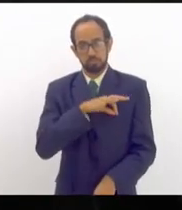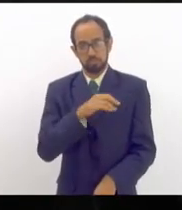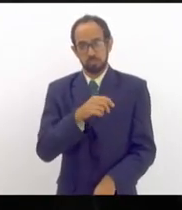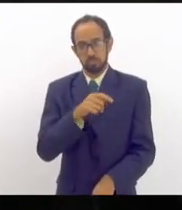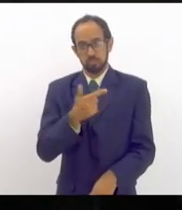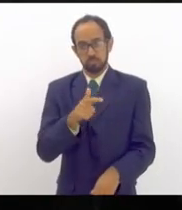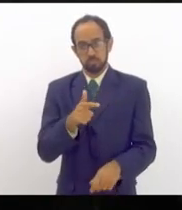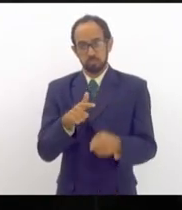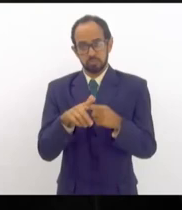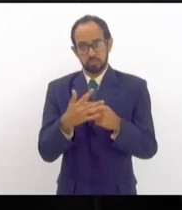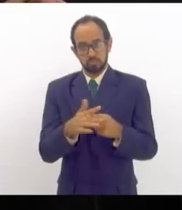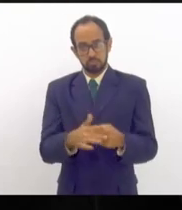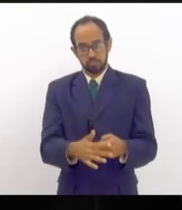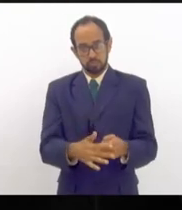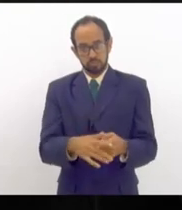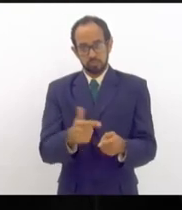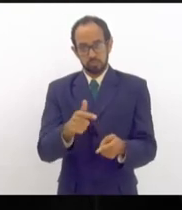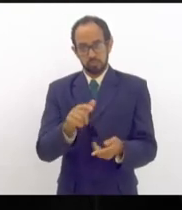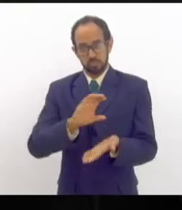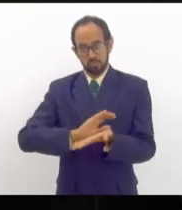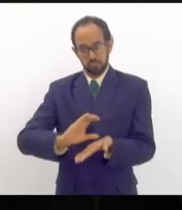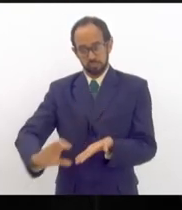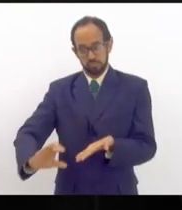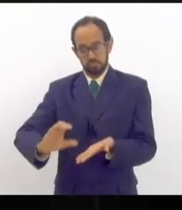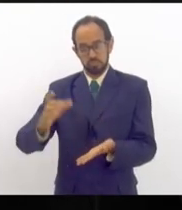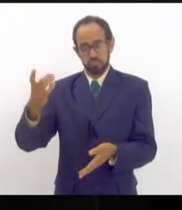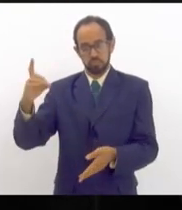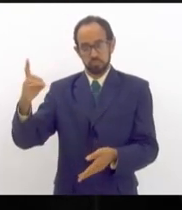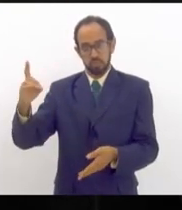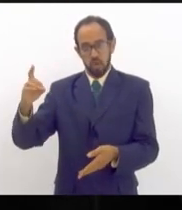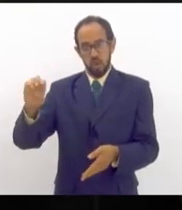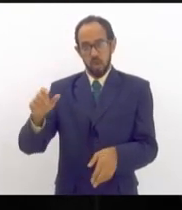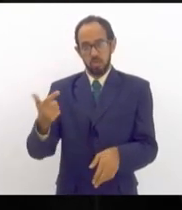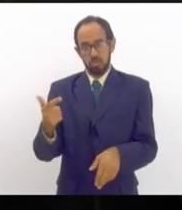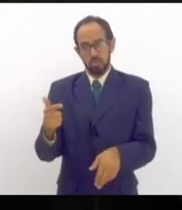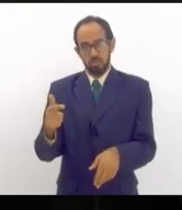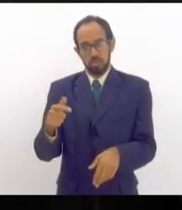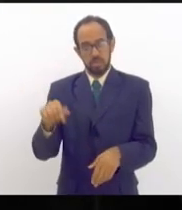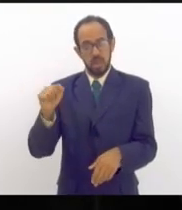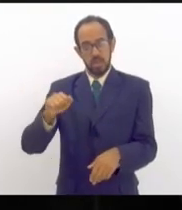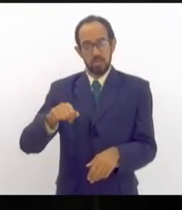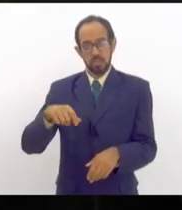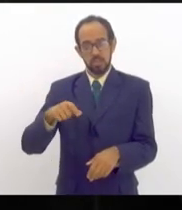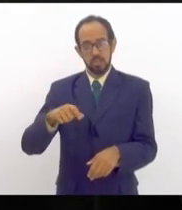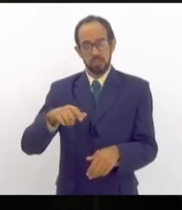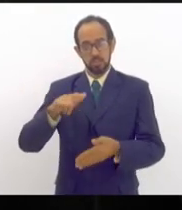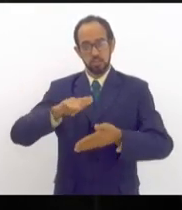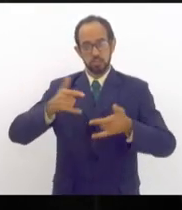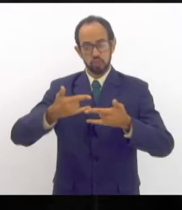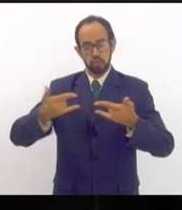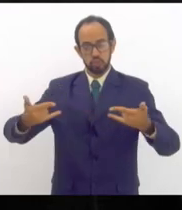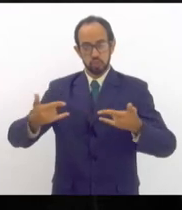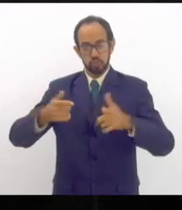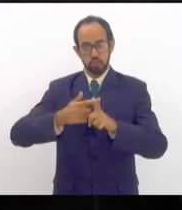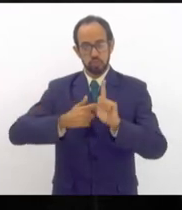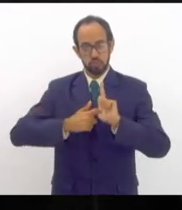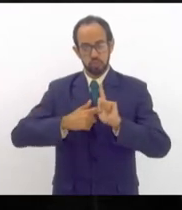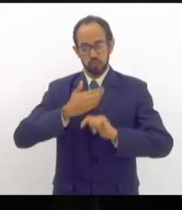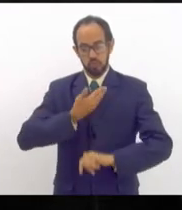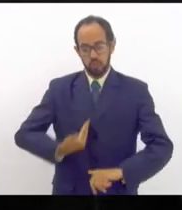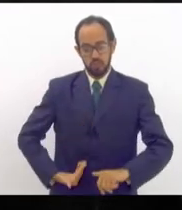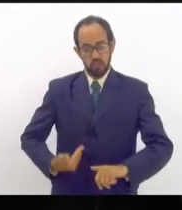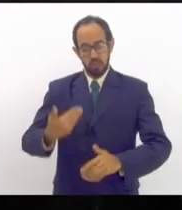corrige e não tá investida em dólar nem o título da dívida pública pede o poder de